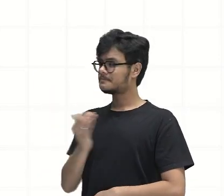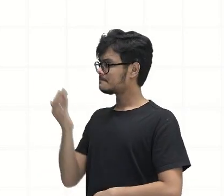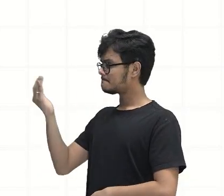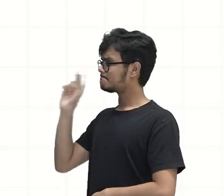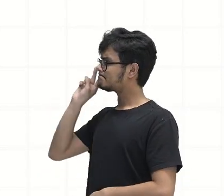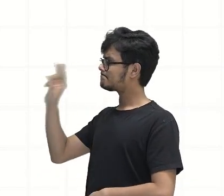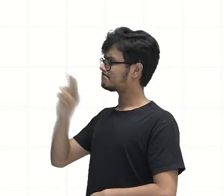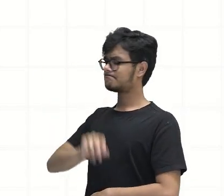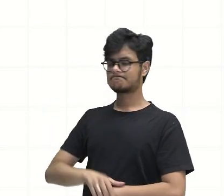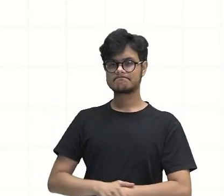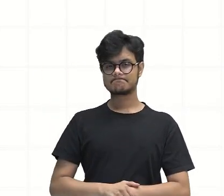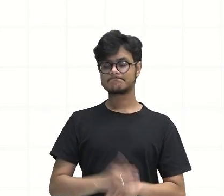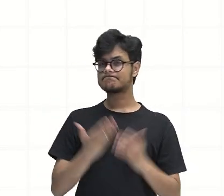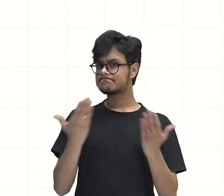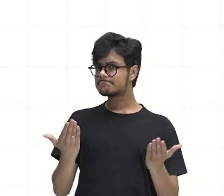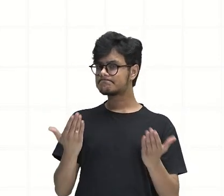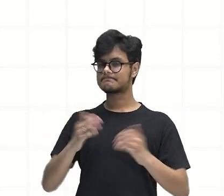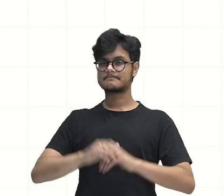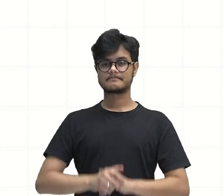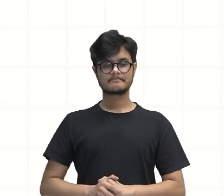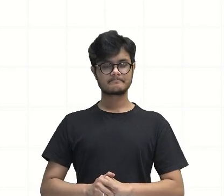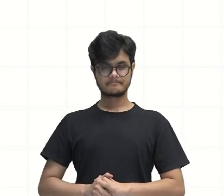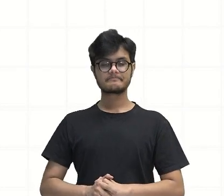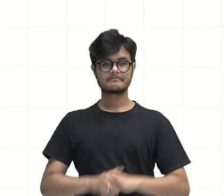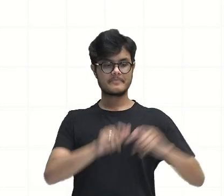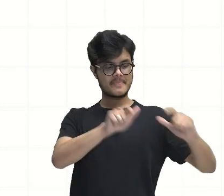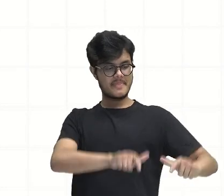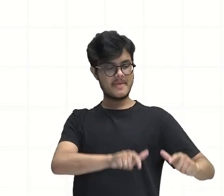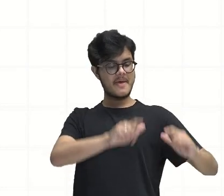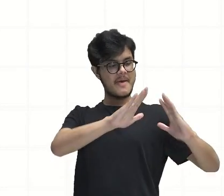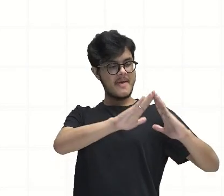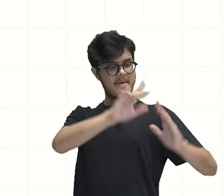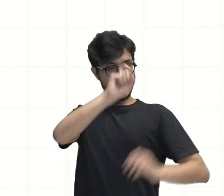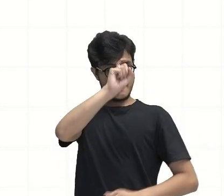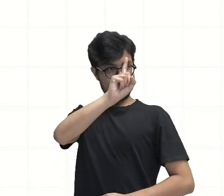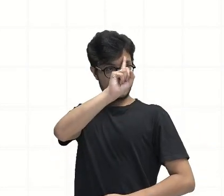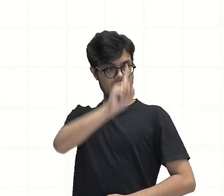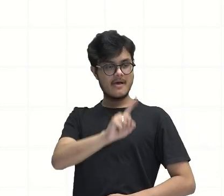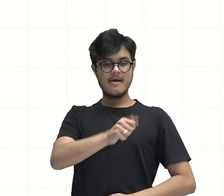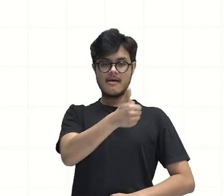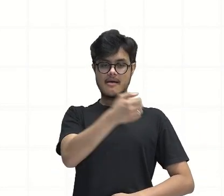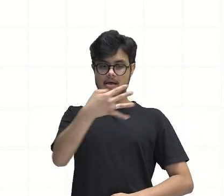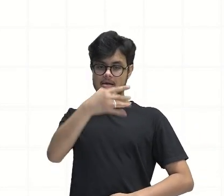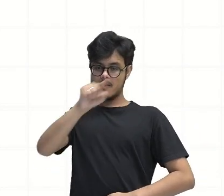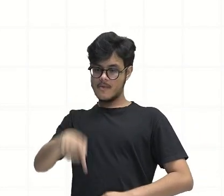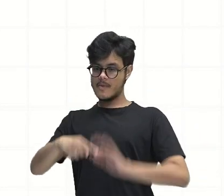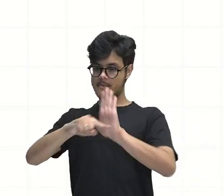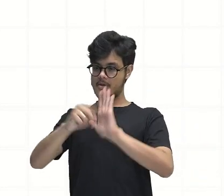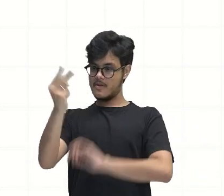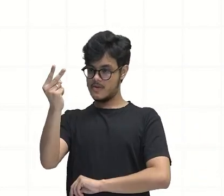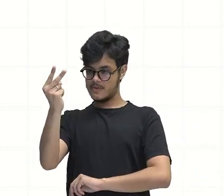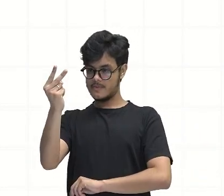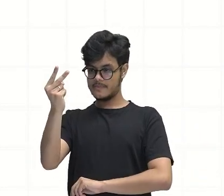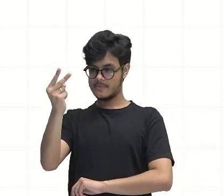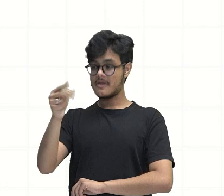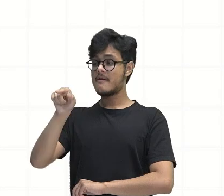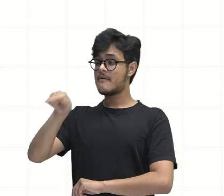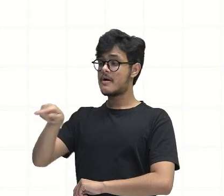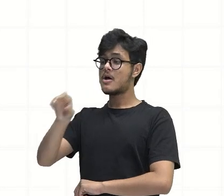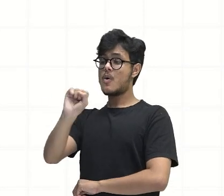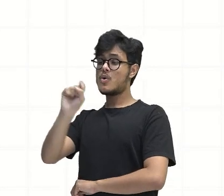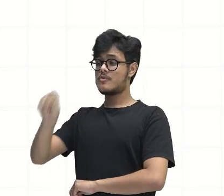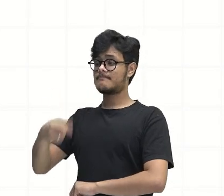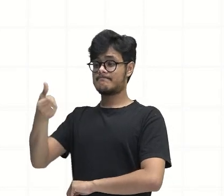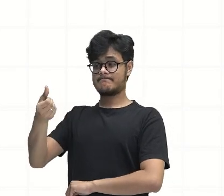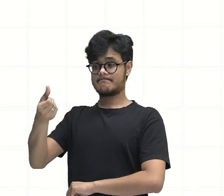comigo. Então, a coordenada do hospital, 14 menos 2. A coordenada da farmácia, 8, 6. E